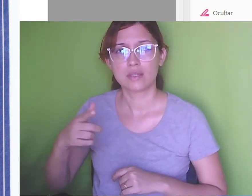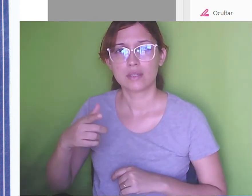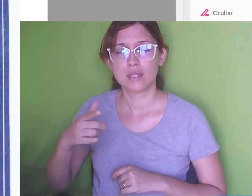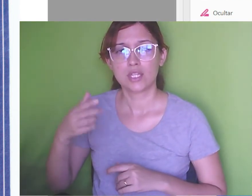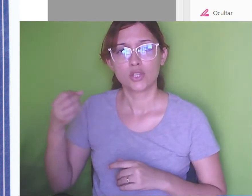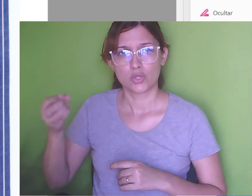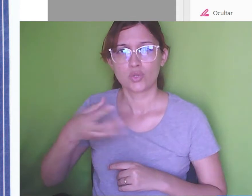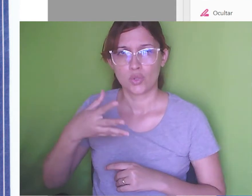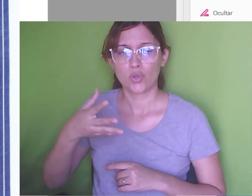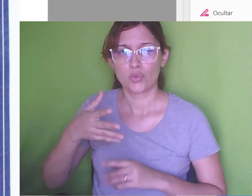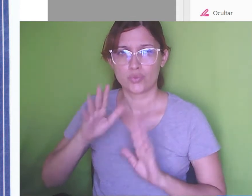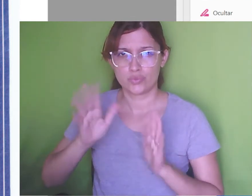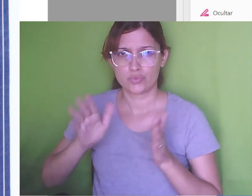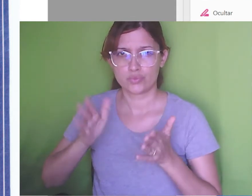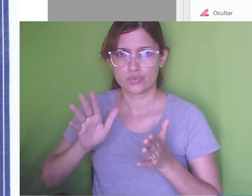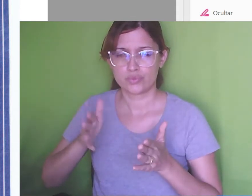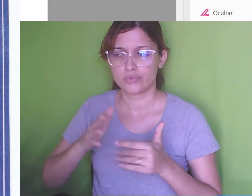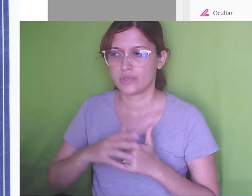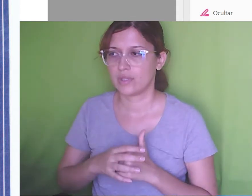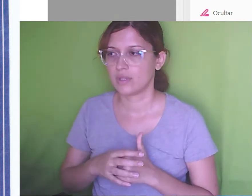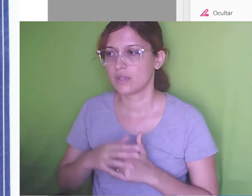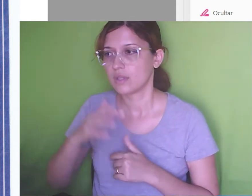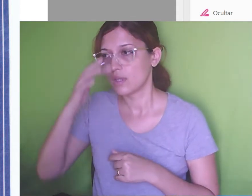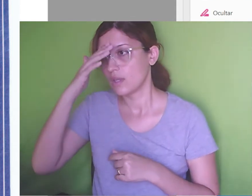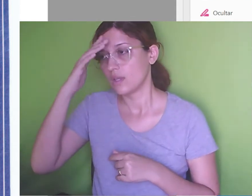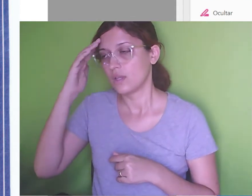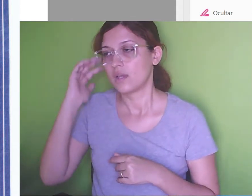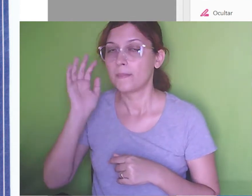Tem uma edição mais recente,